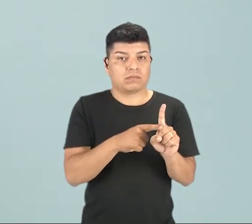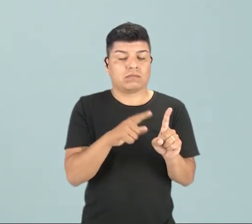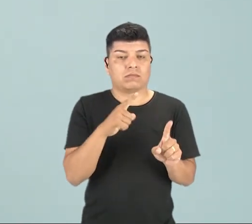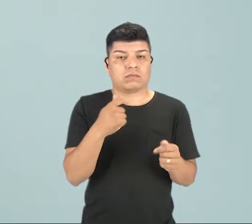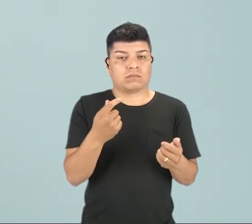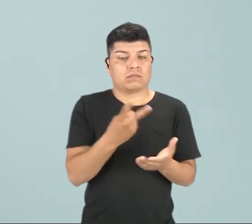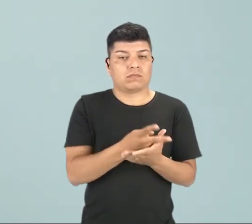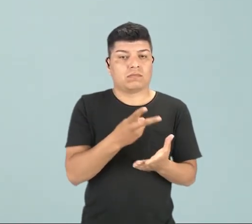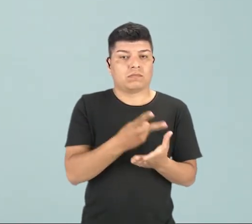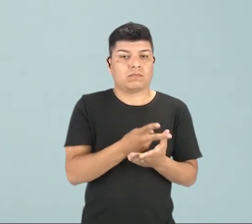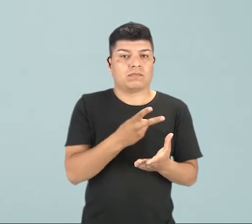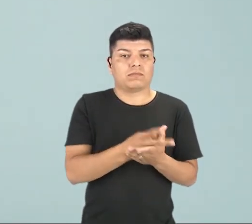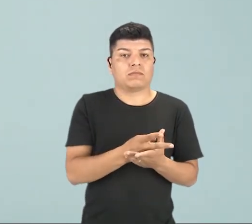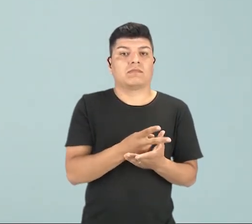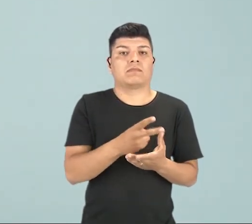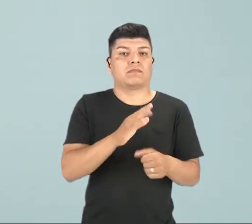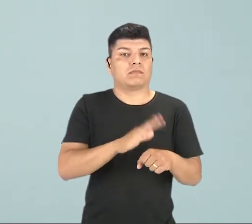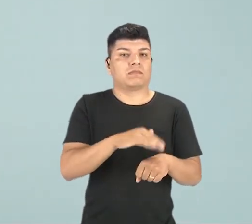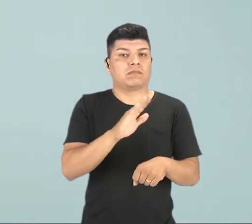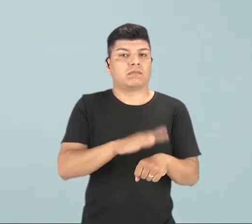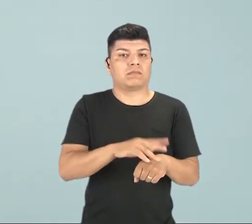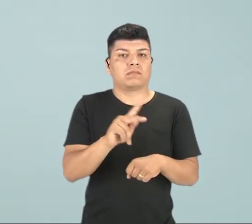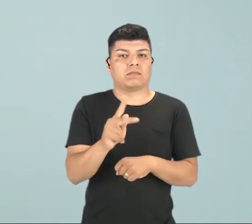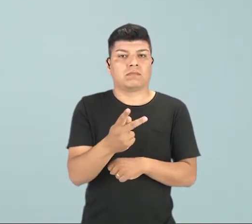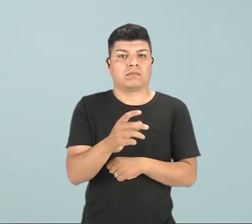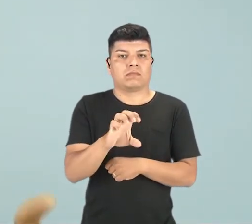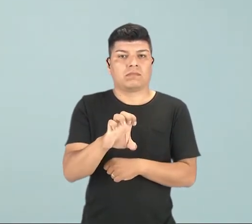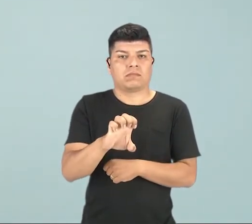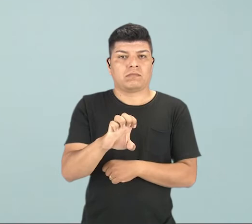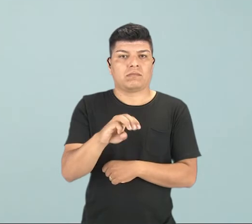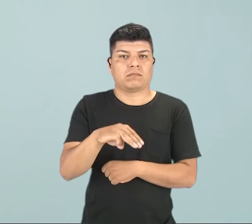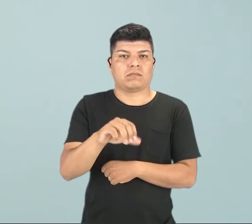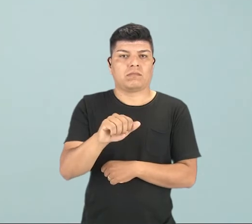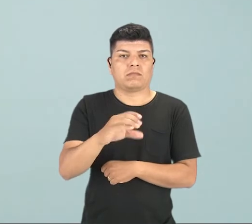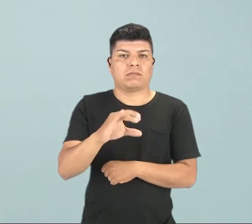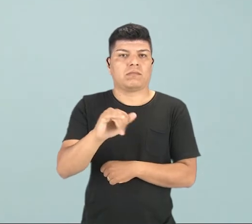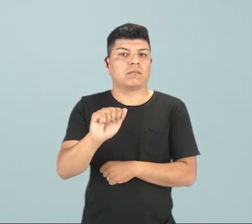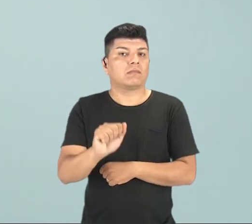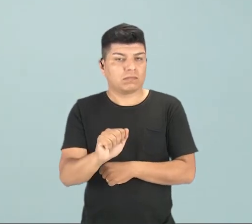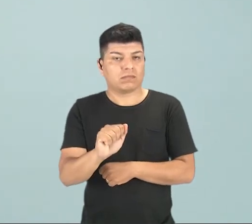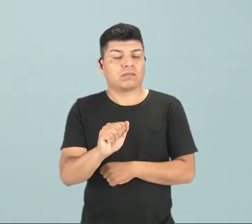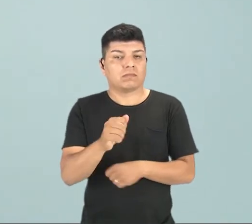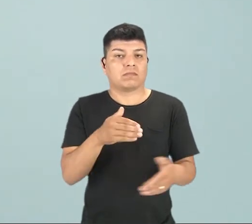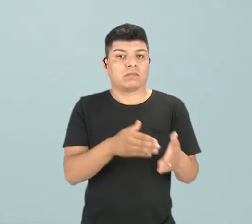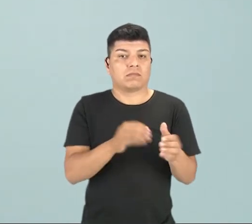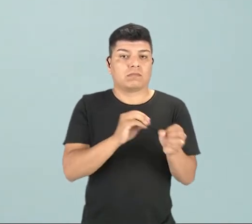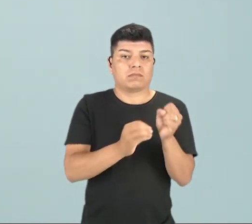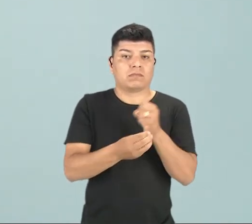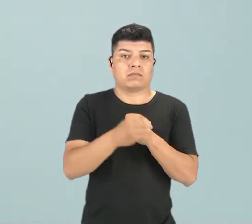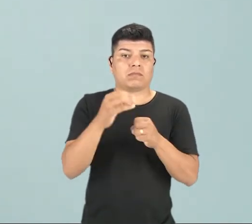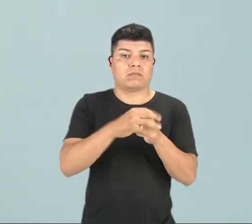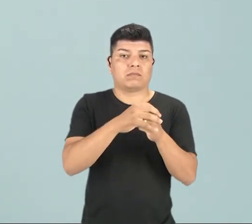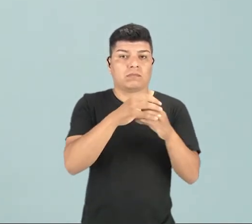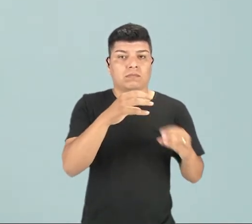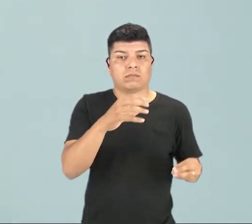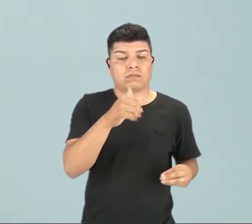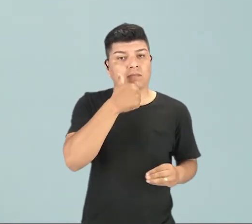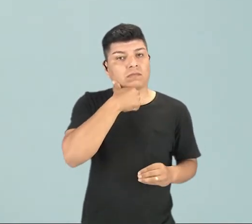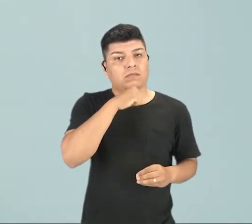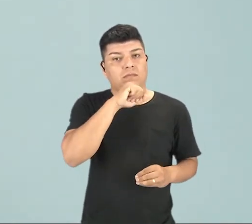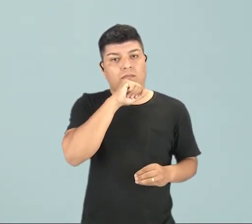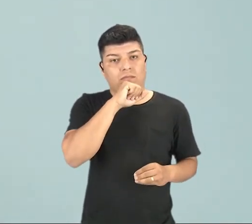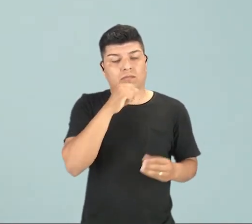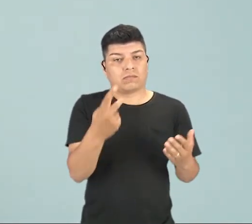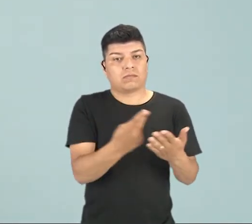ficar sempre produzindo mais hemácia, porque as hemácias dele vai ser combatida pelo anticorpo da mãe.